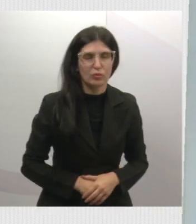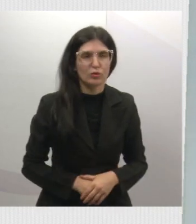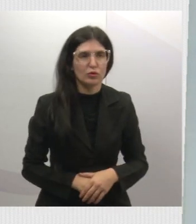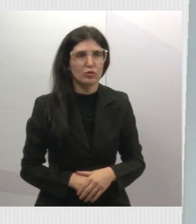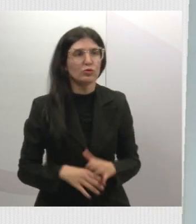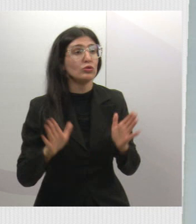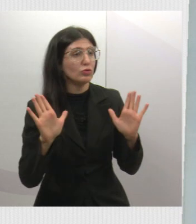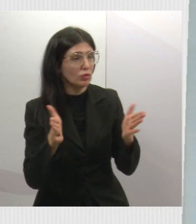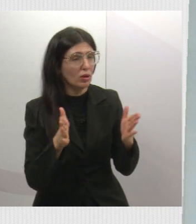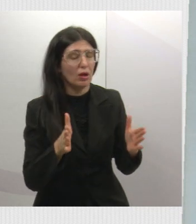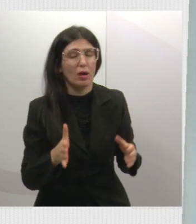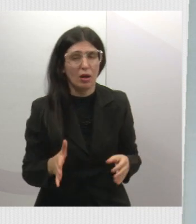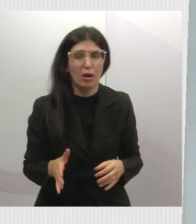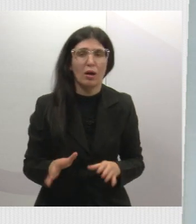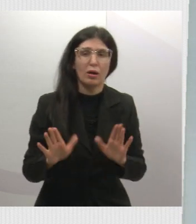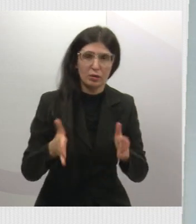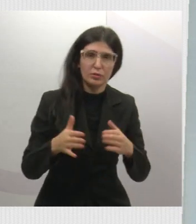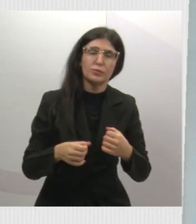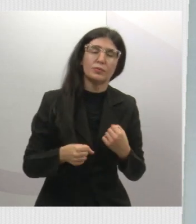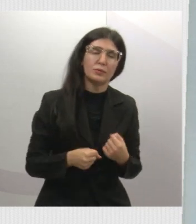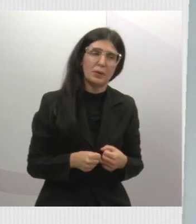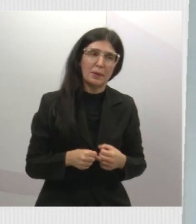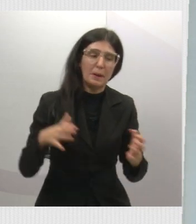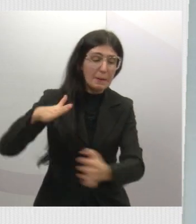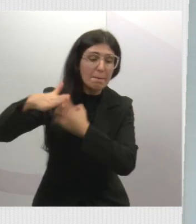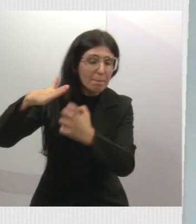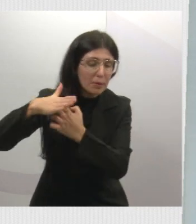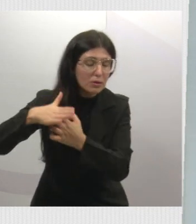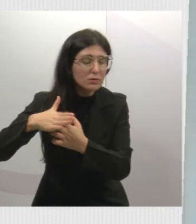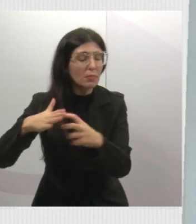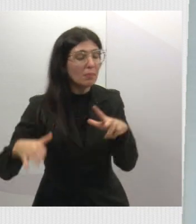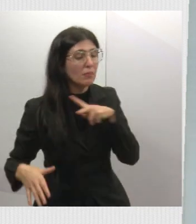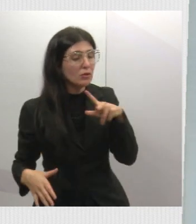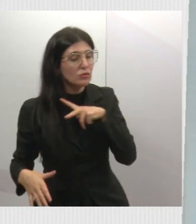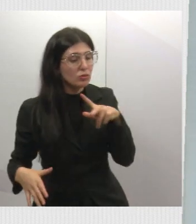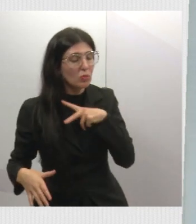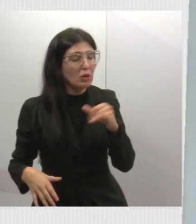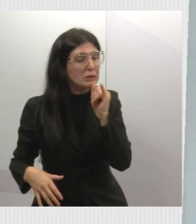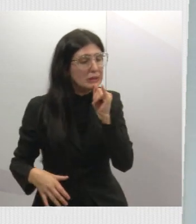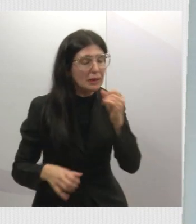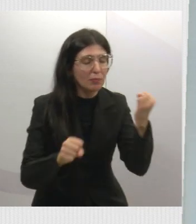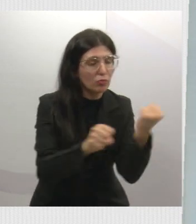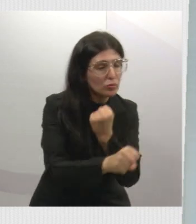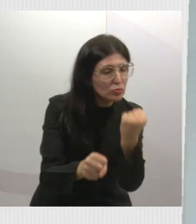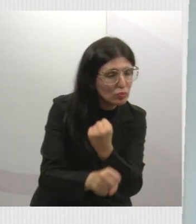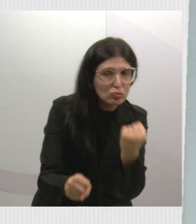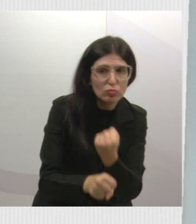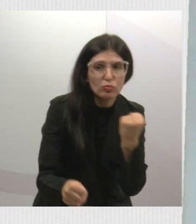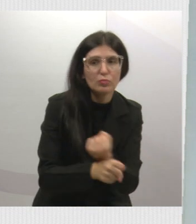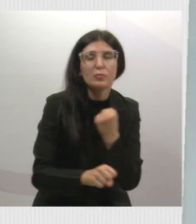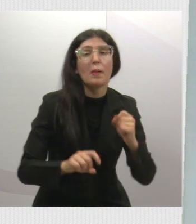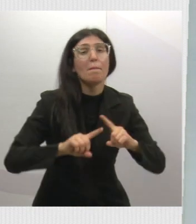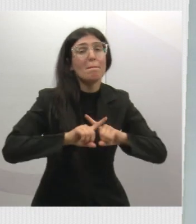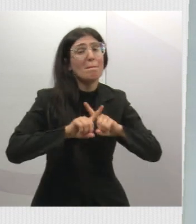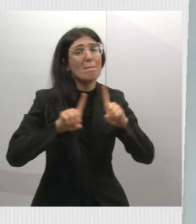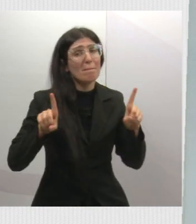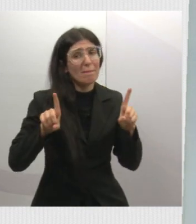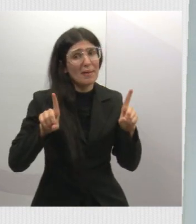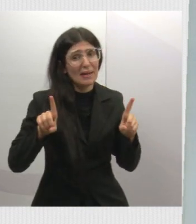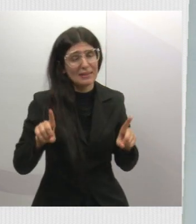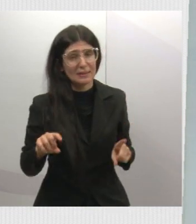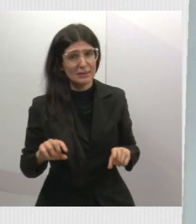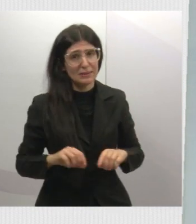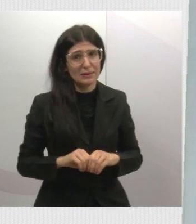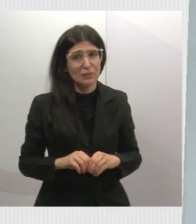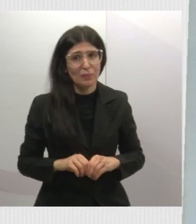recebido ou já prestado o serviço, na qual o vencimento das notas não era para o